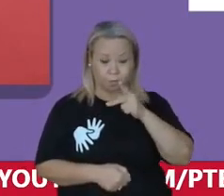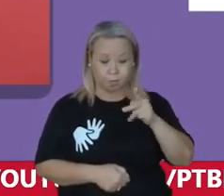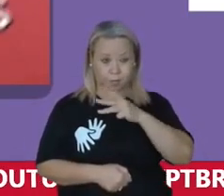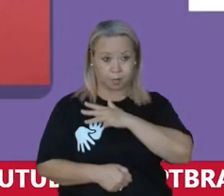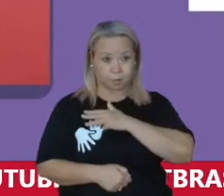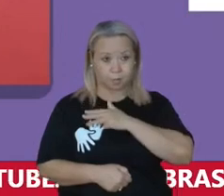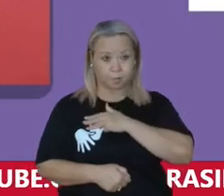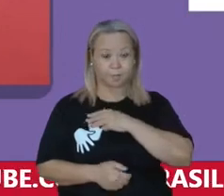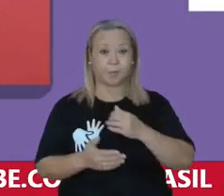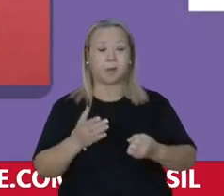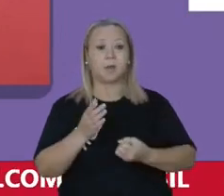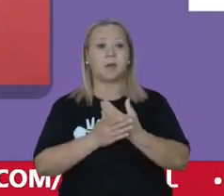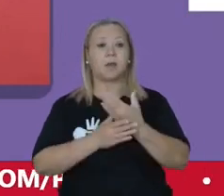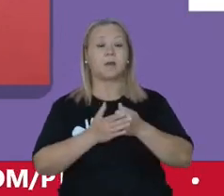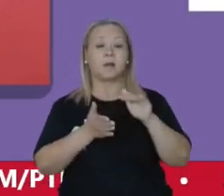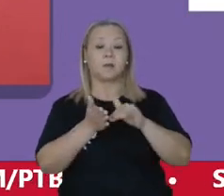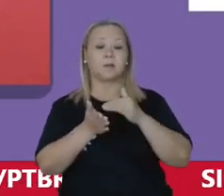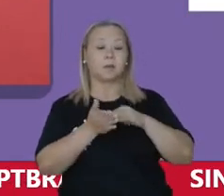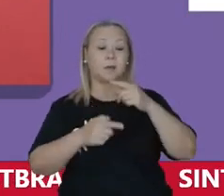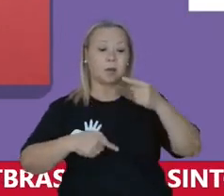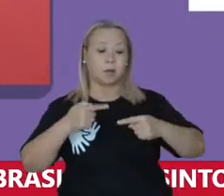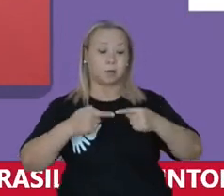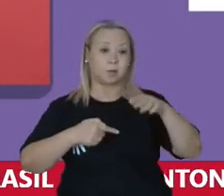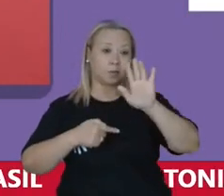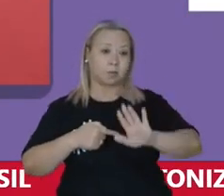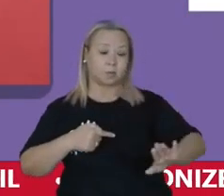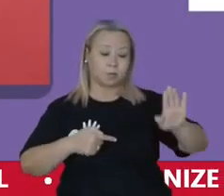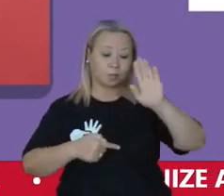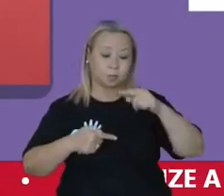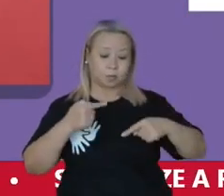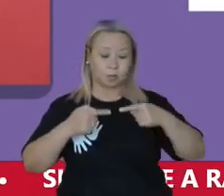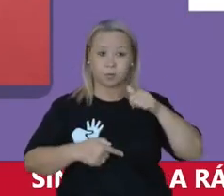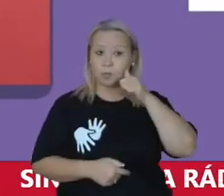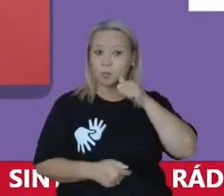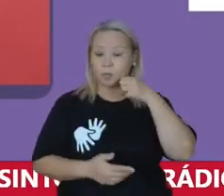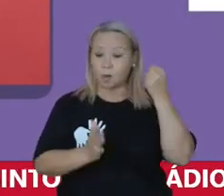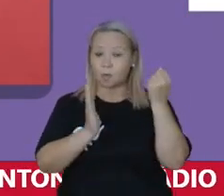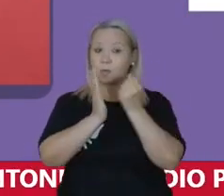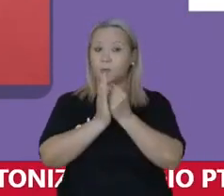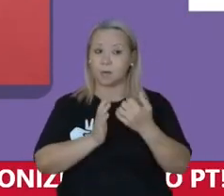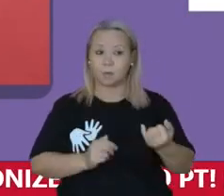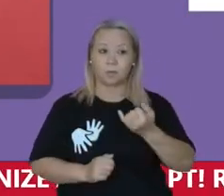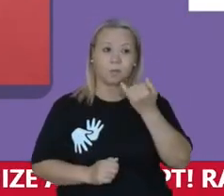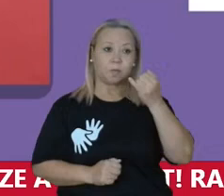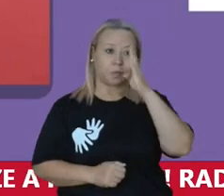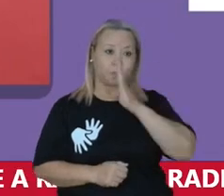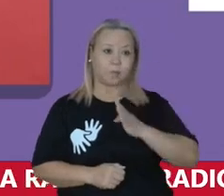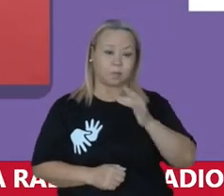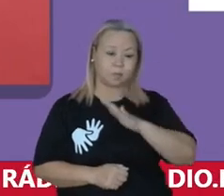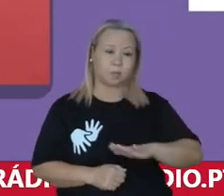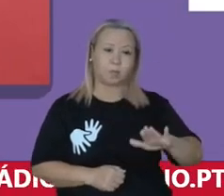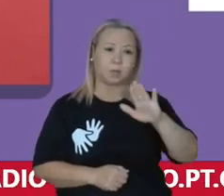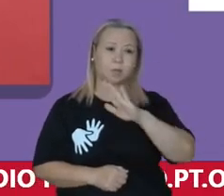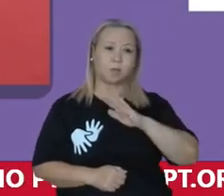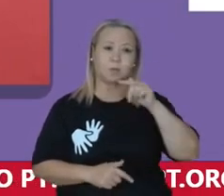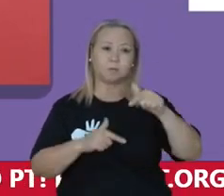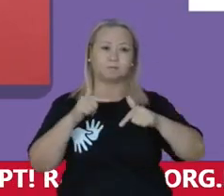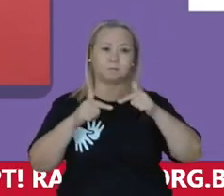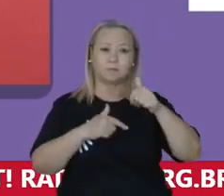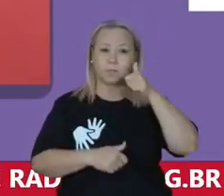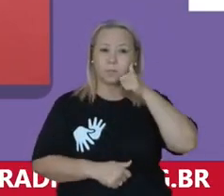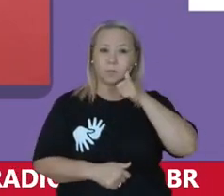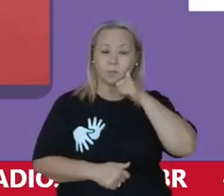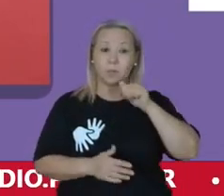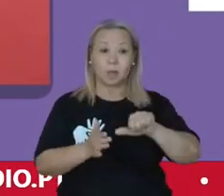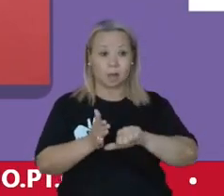Secretaria Nacional de Política para as Mulheres é um marco muito importante no Brasil para todas as trabalhadoras. Ora,